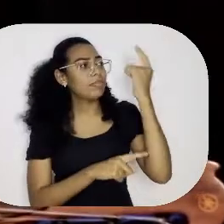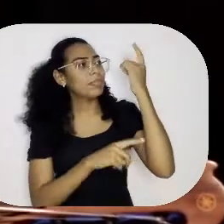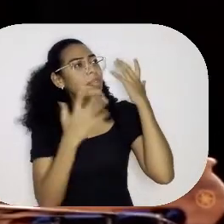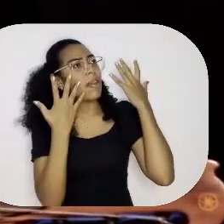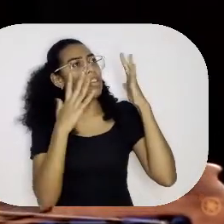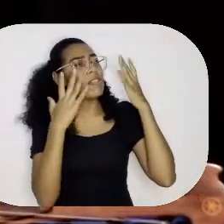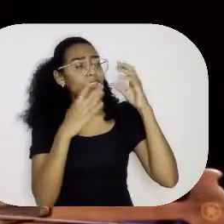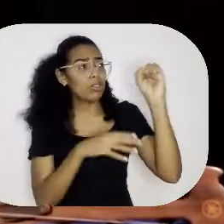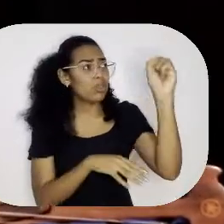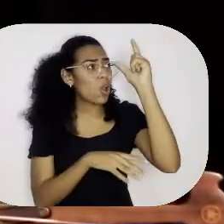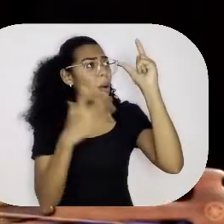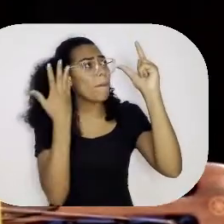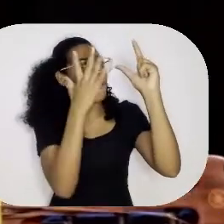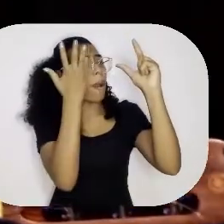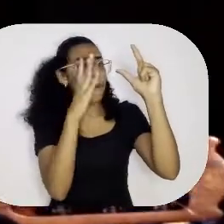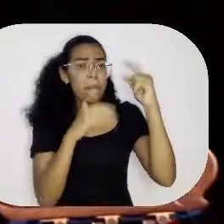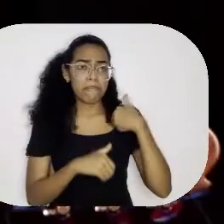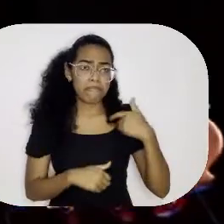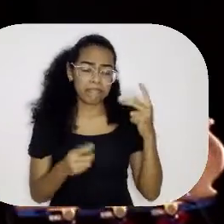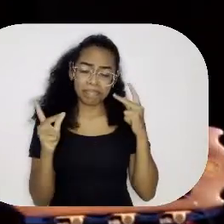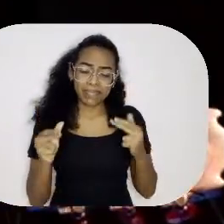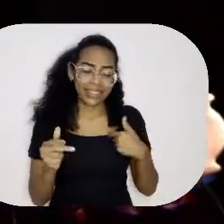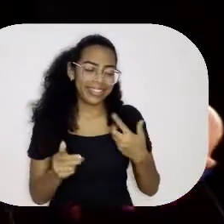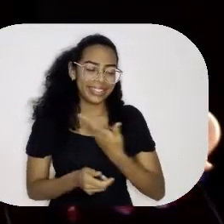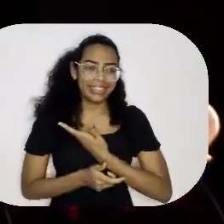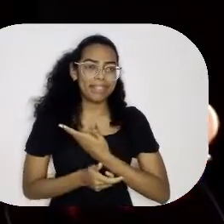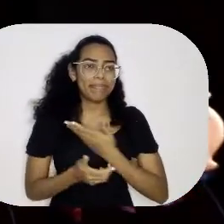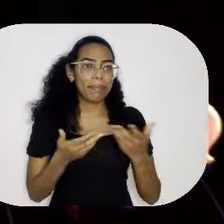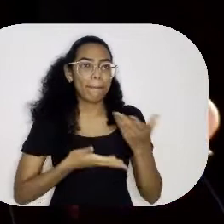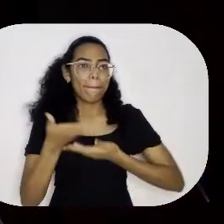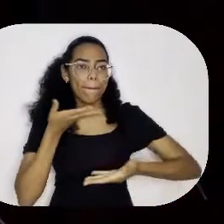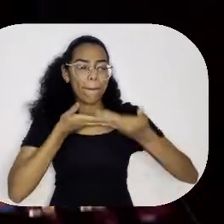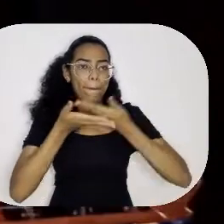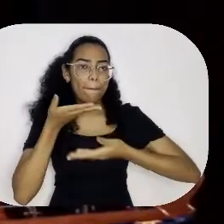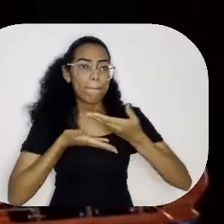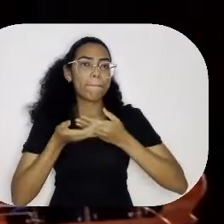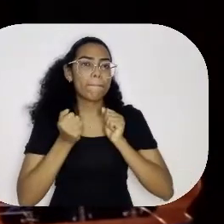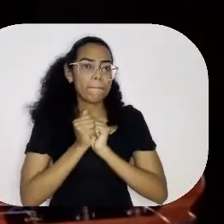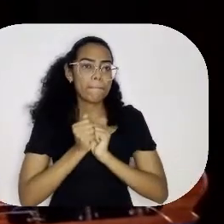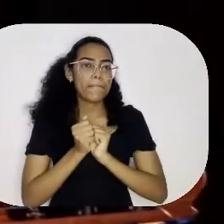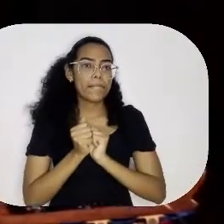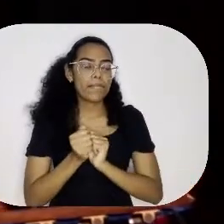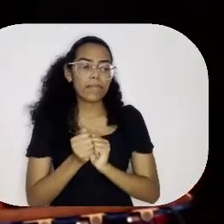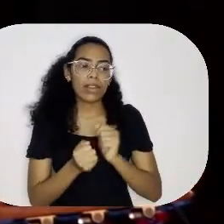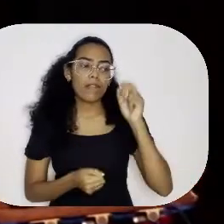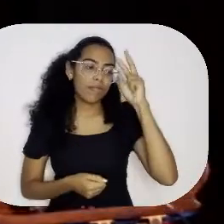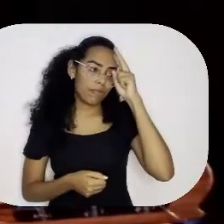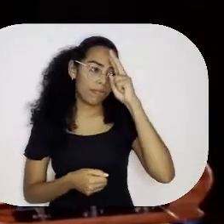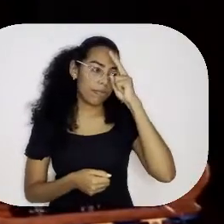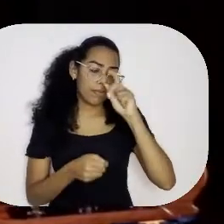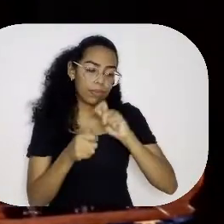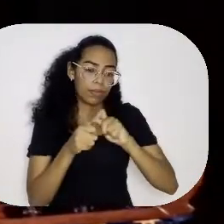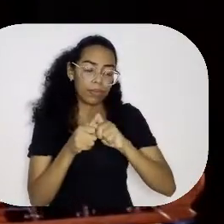o sol mesmo. Eu passava quando estava chovendo, saiu o sol, ele, vivo o sol, aí eu também, vivo o sol. A gente começou a dialogar, ficamos amigos aí nesse dialogar